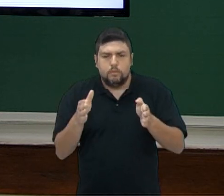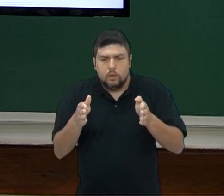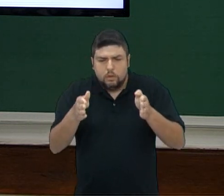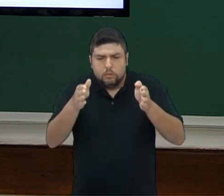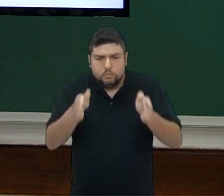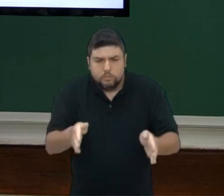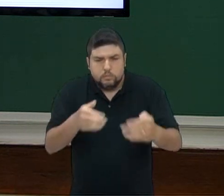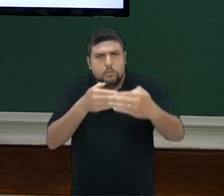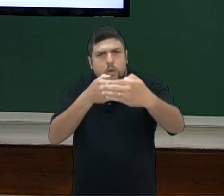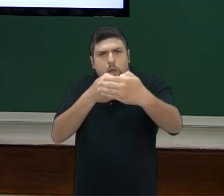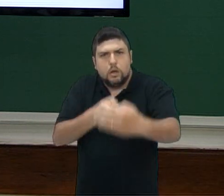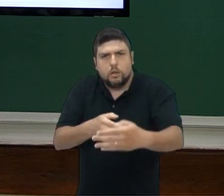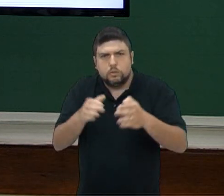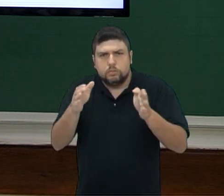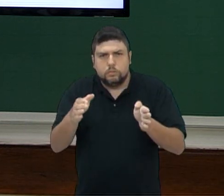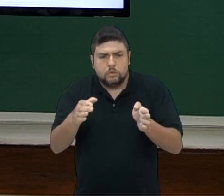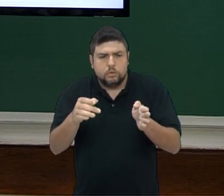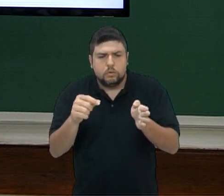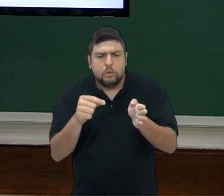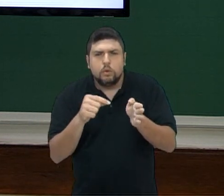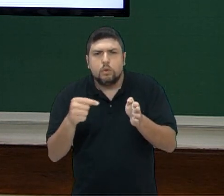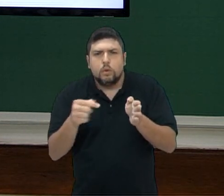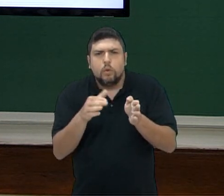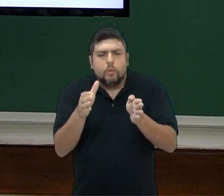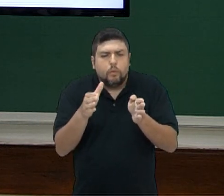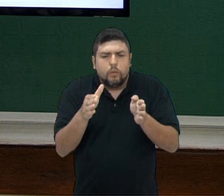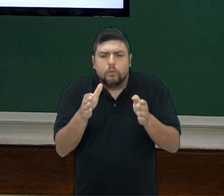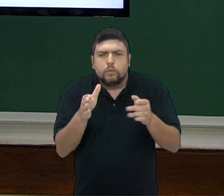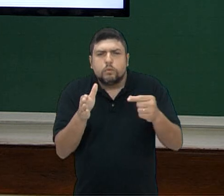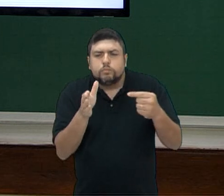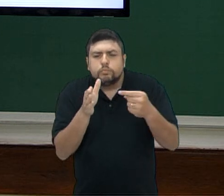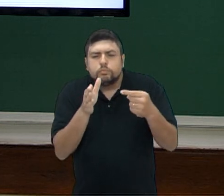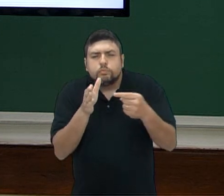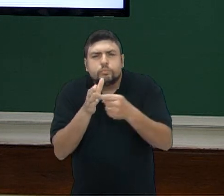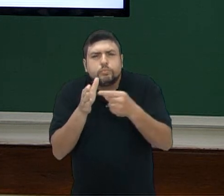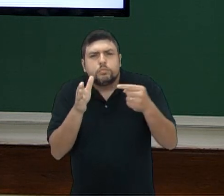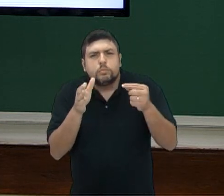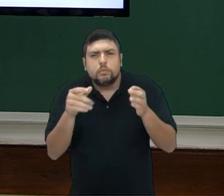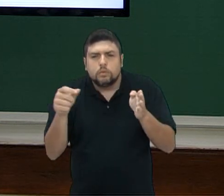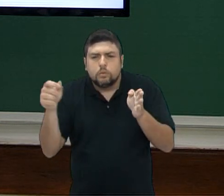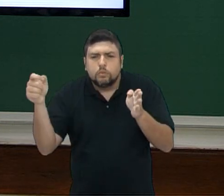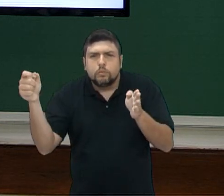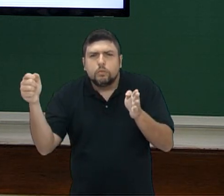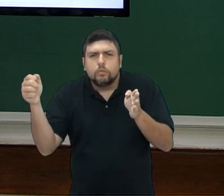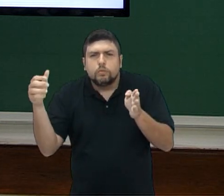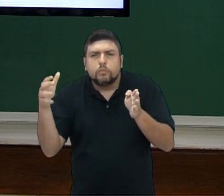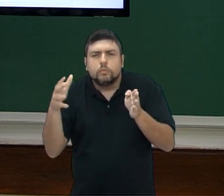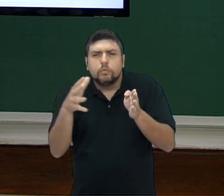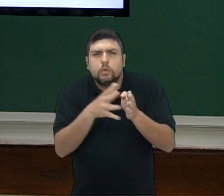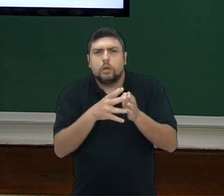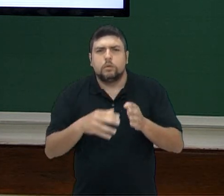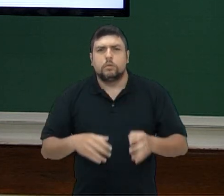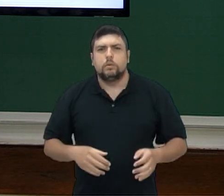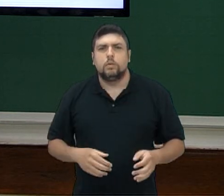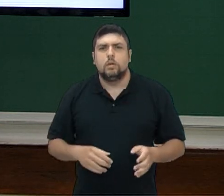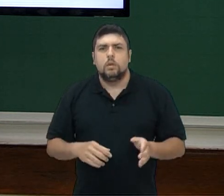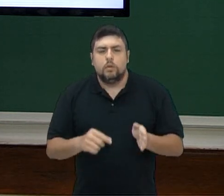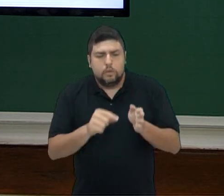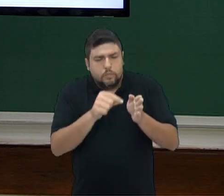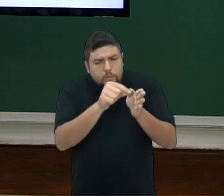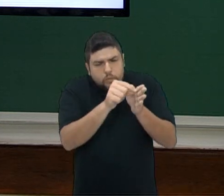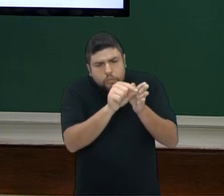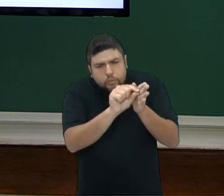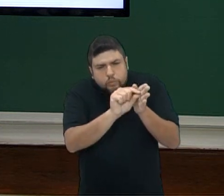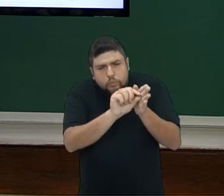tem apenas uma única entrada para raios luminosos. Então, o que ele conseguiu perceber? Mo-Tse,